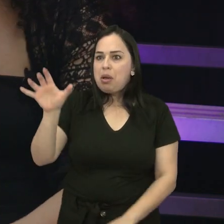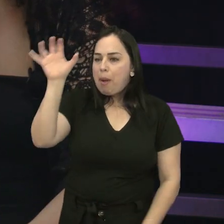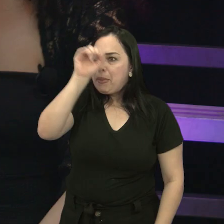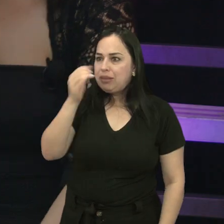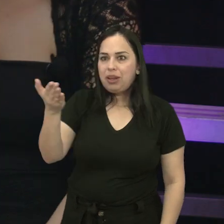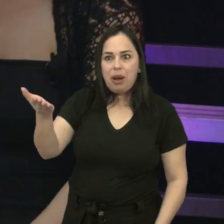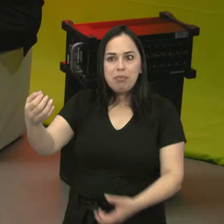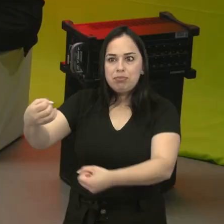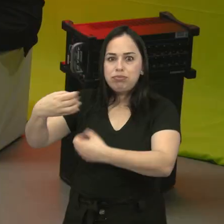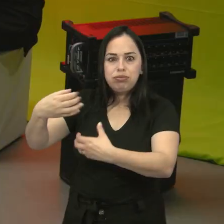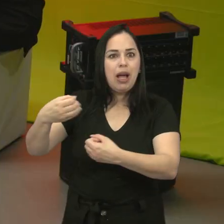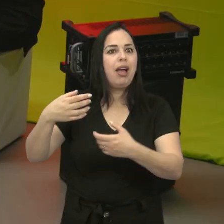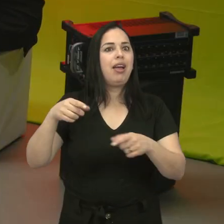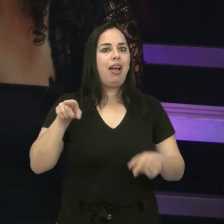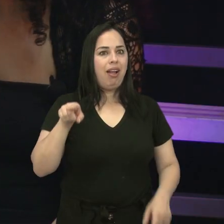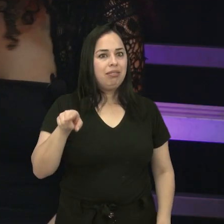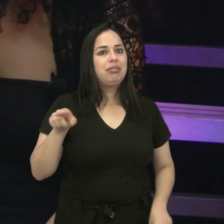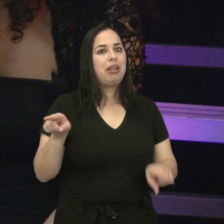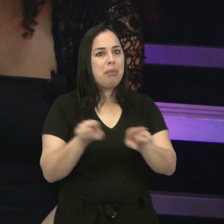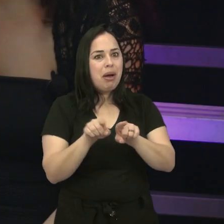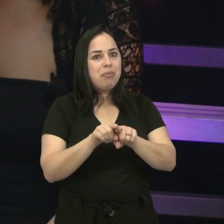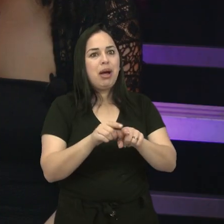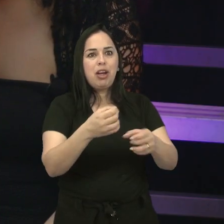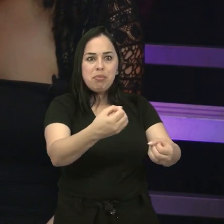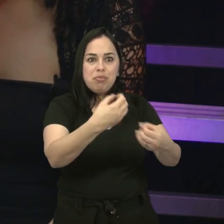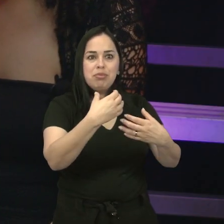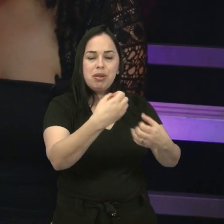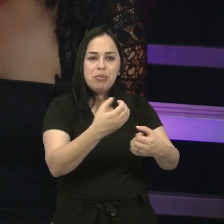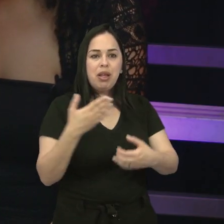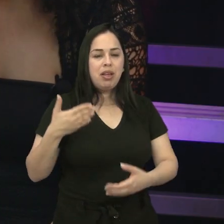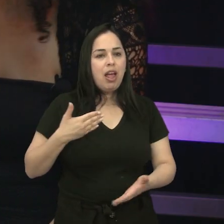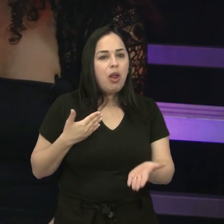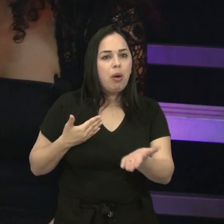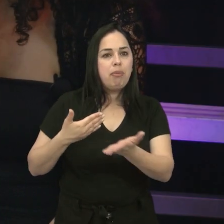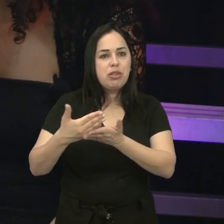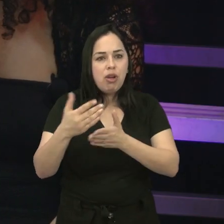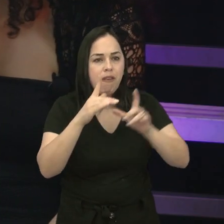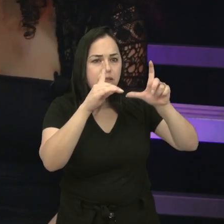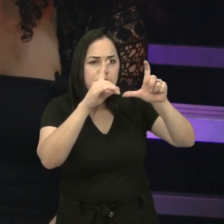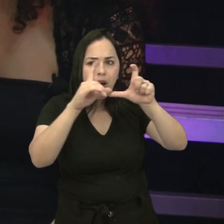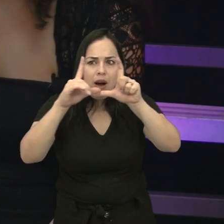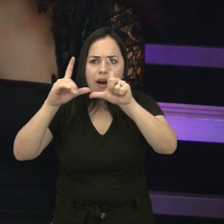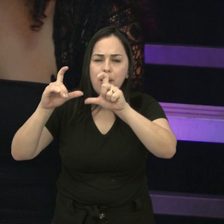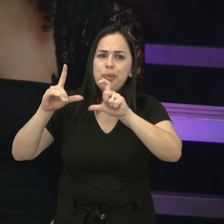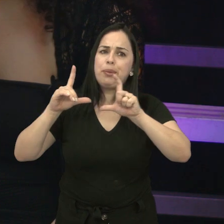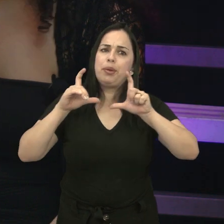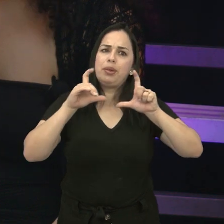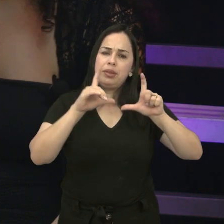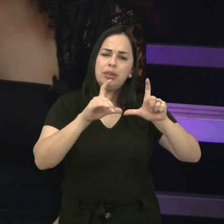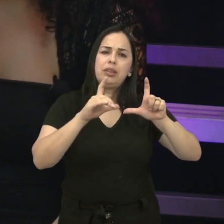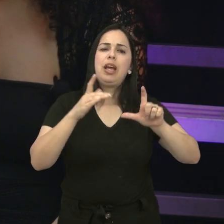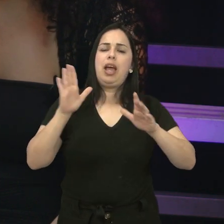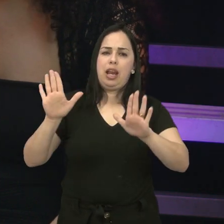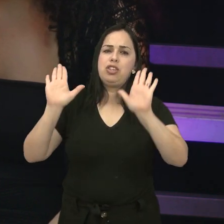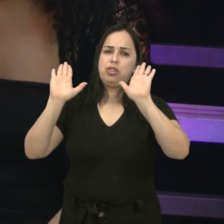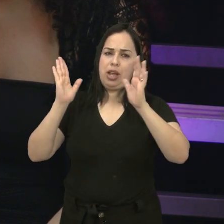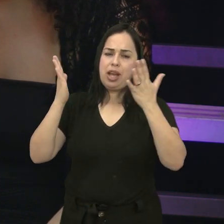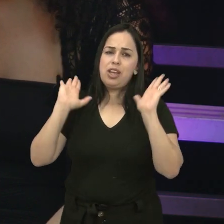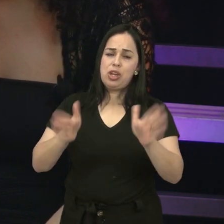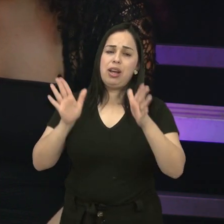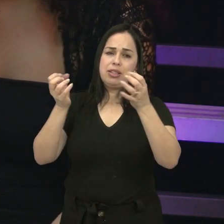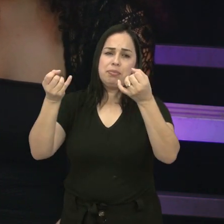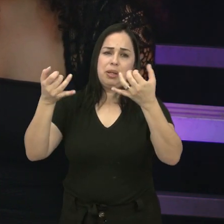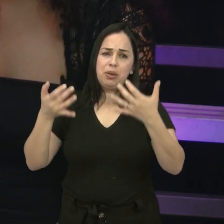também. Isso que eu ia falar, a Nadine também gosta muito, né? A Nadine começou a fotografar mulheres por acaso. Ela já contou pra gente que foi uma coisa que